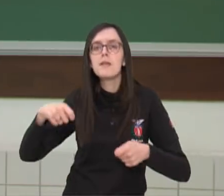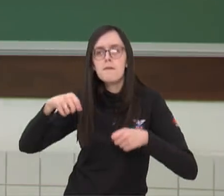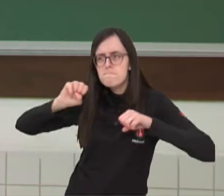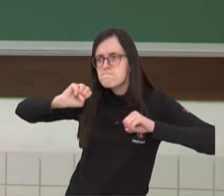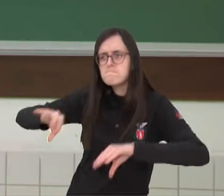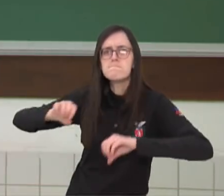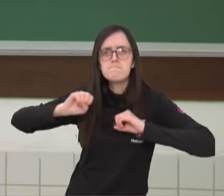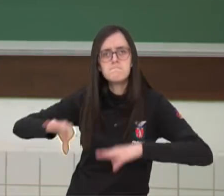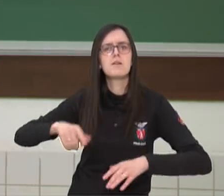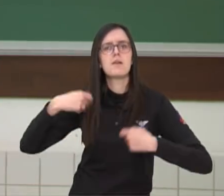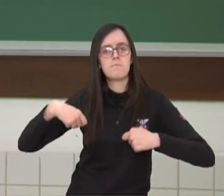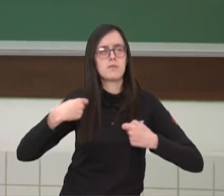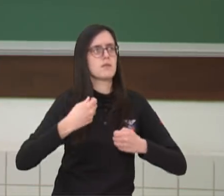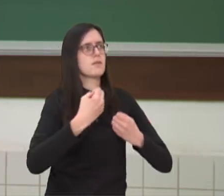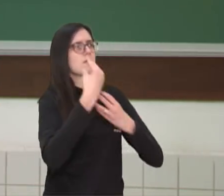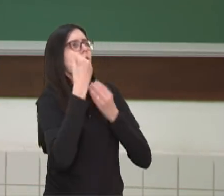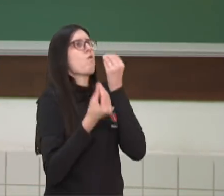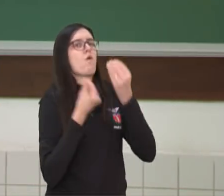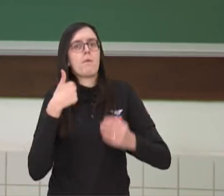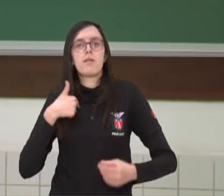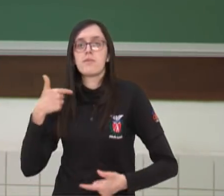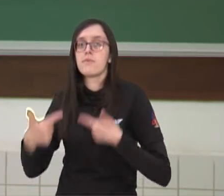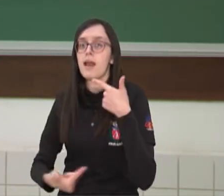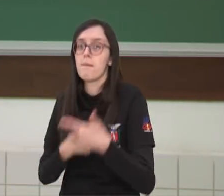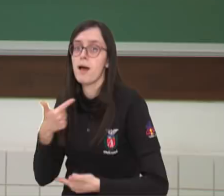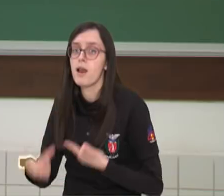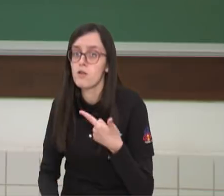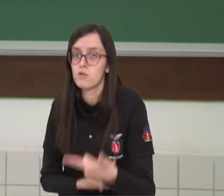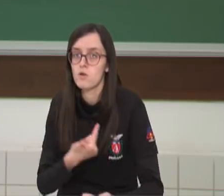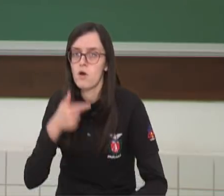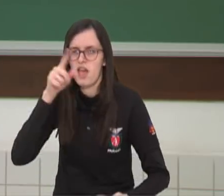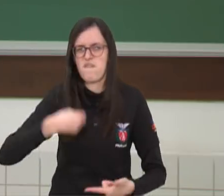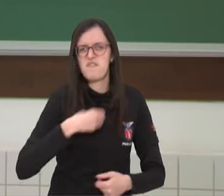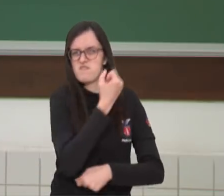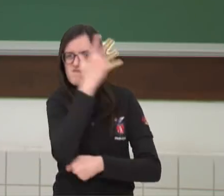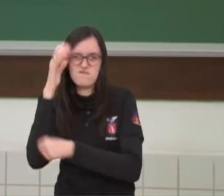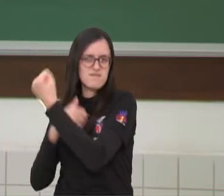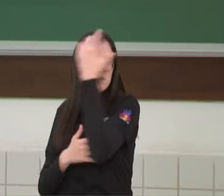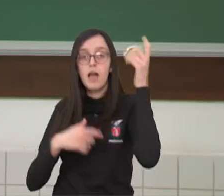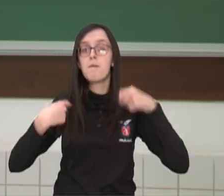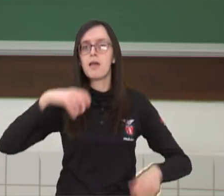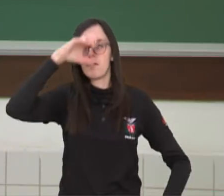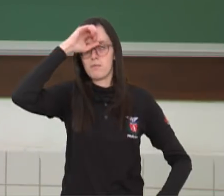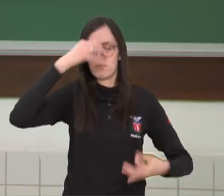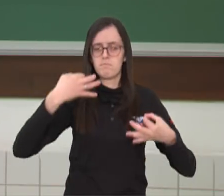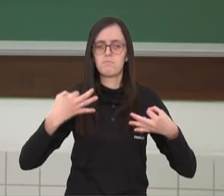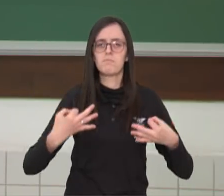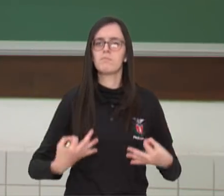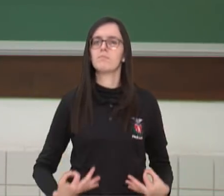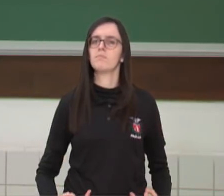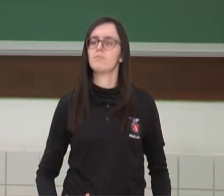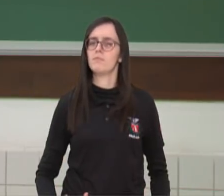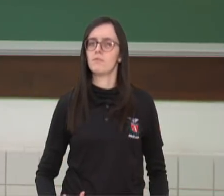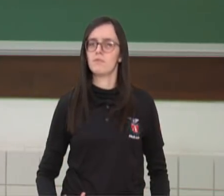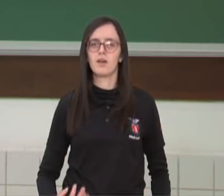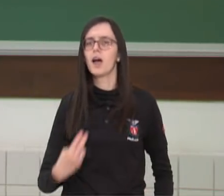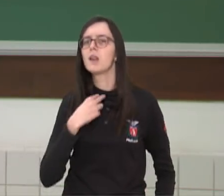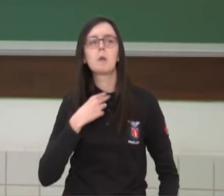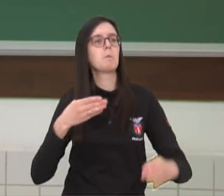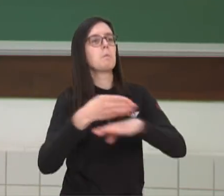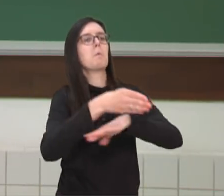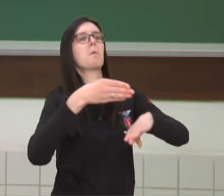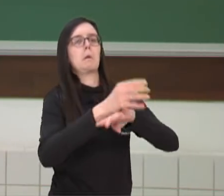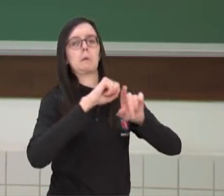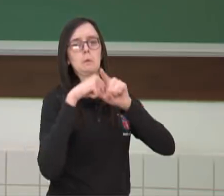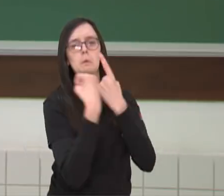serem trabalhadores. Então, o índio é um selvagem e deve aprender a ser um trabalhador. Ele não deve participar